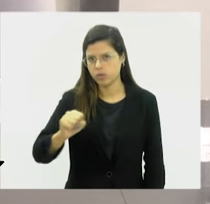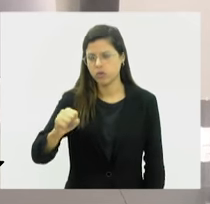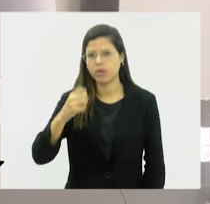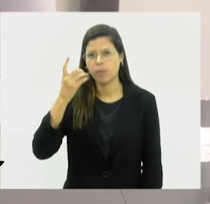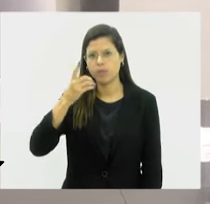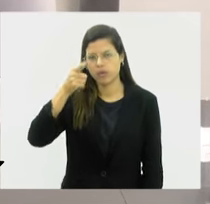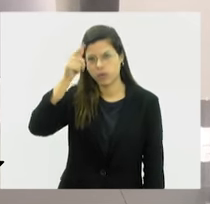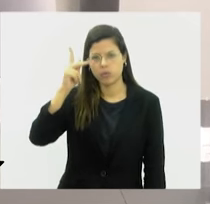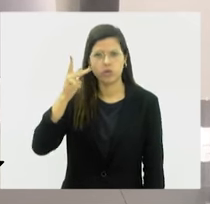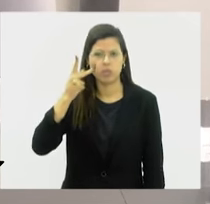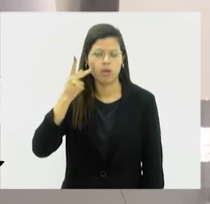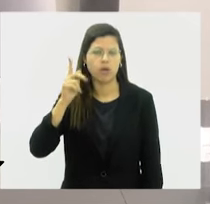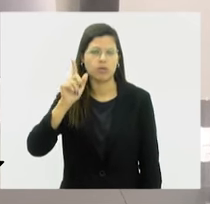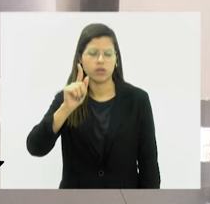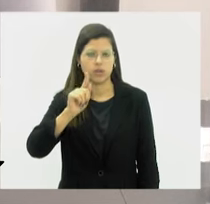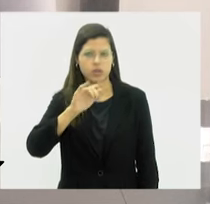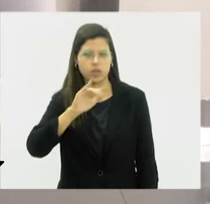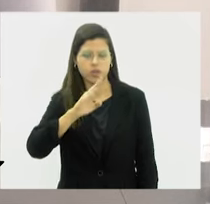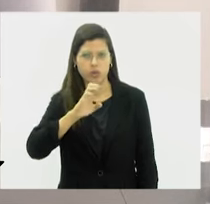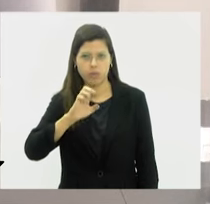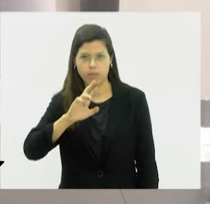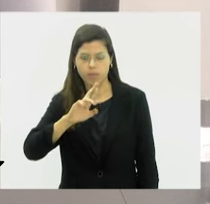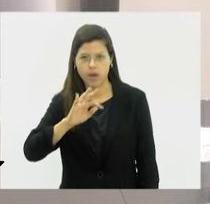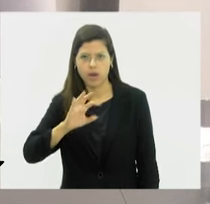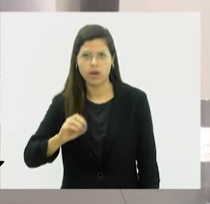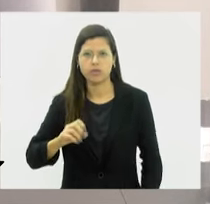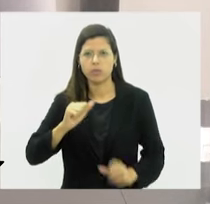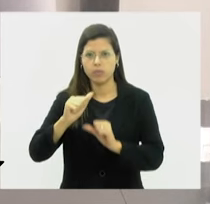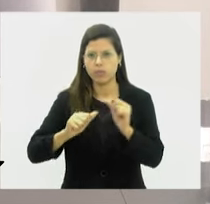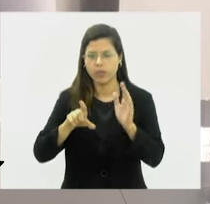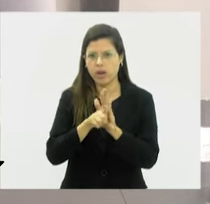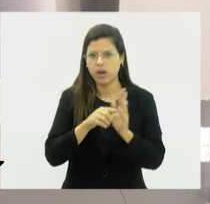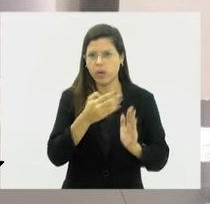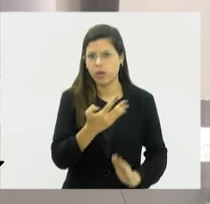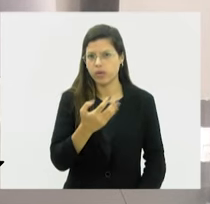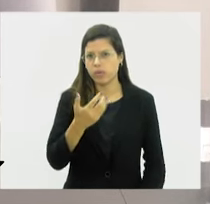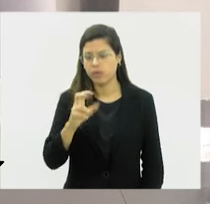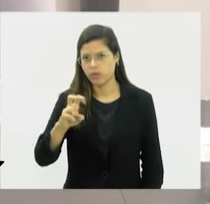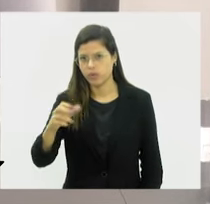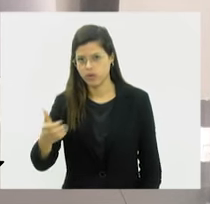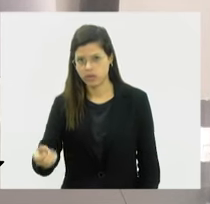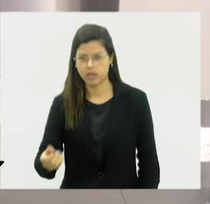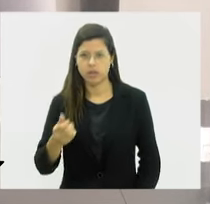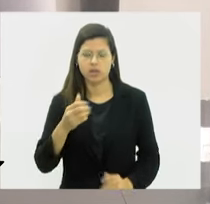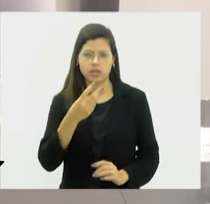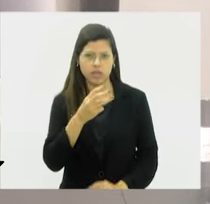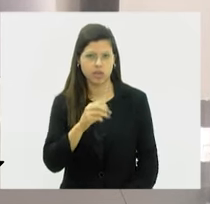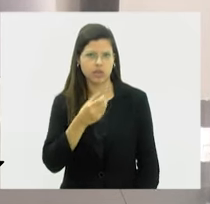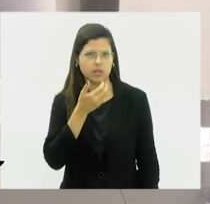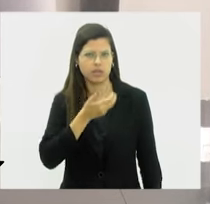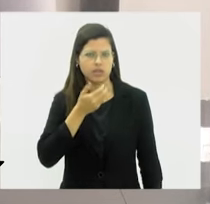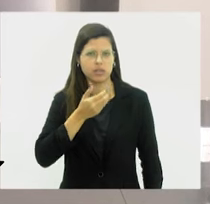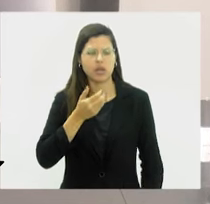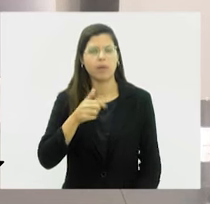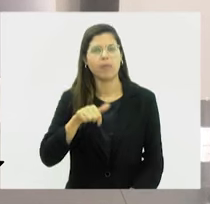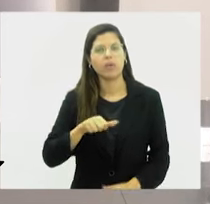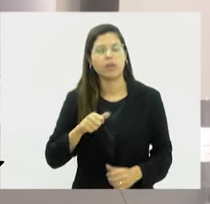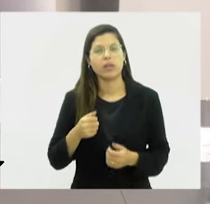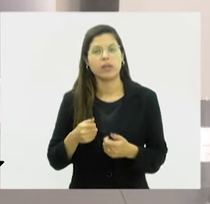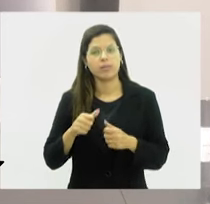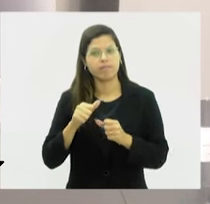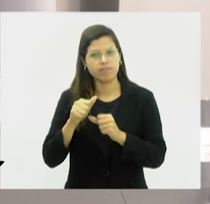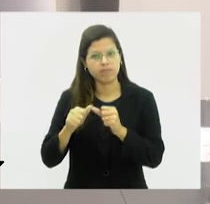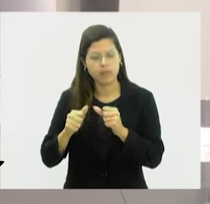Luiz Paulo e Gilberto Palmares, que altera a lei 4.056, de 30 de dezembro de 2002, que autoriza o Poder Executivo